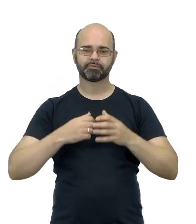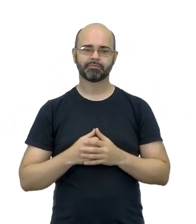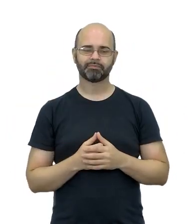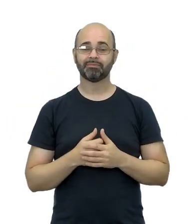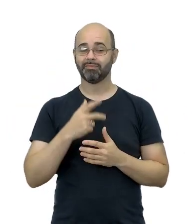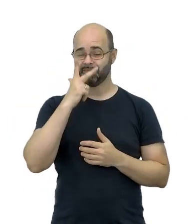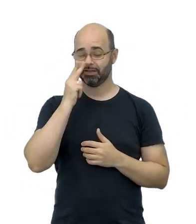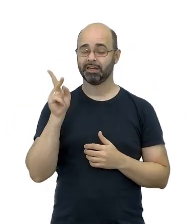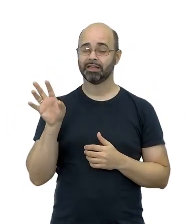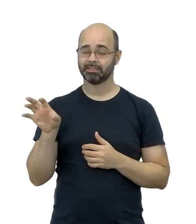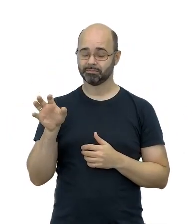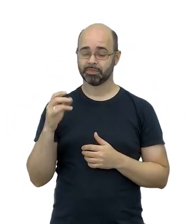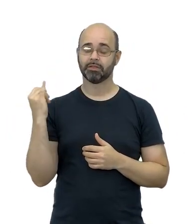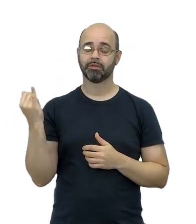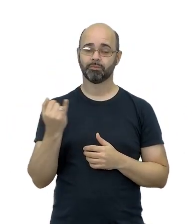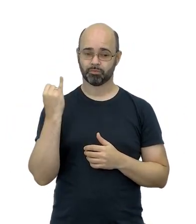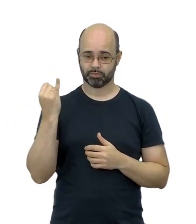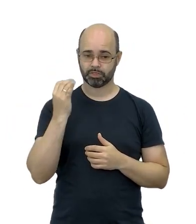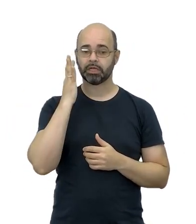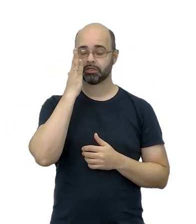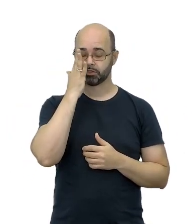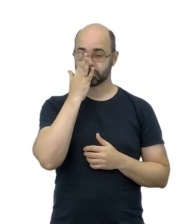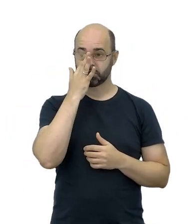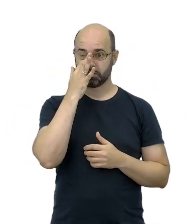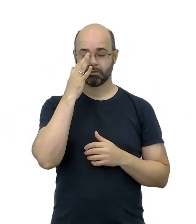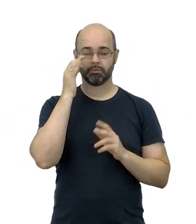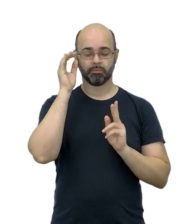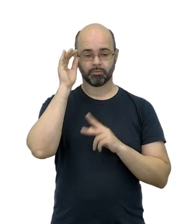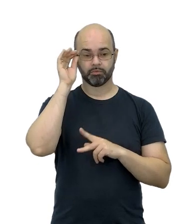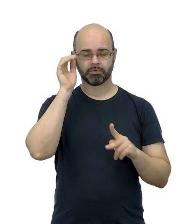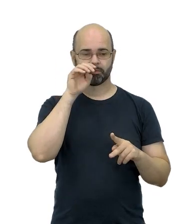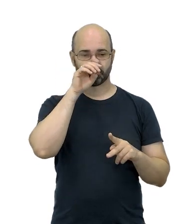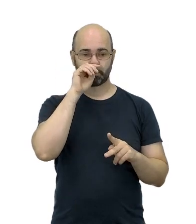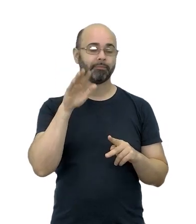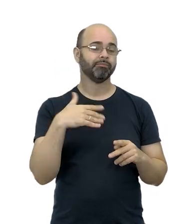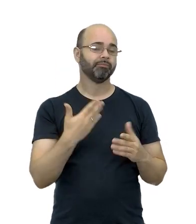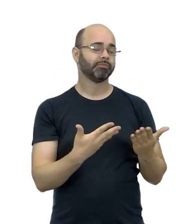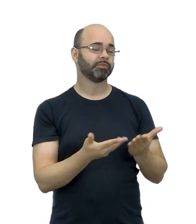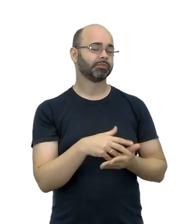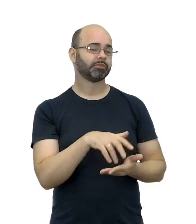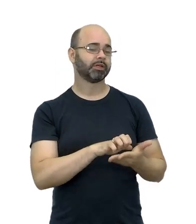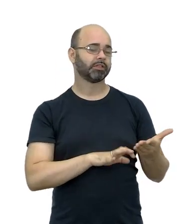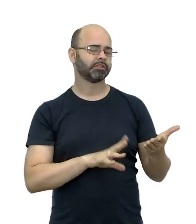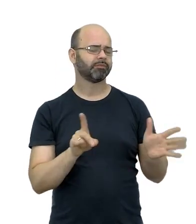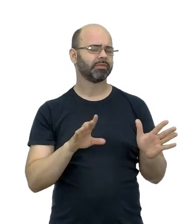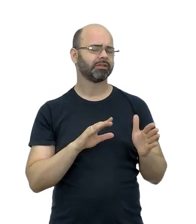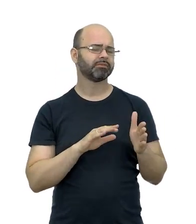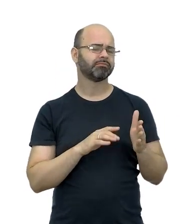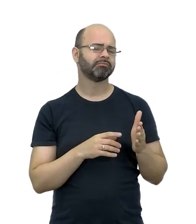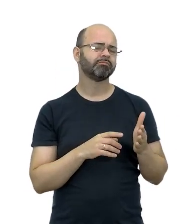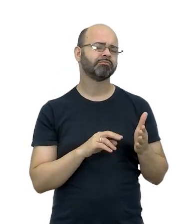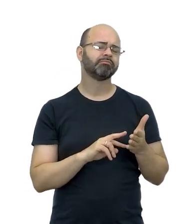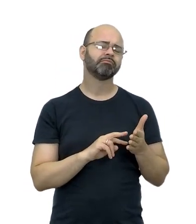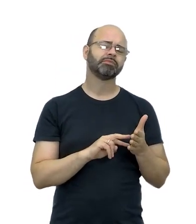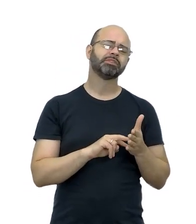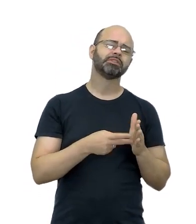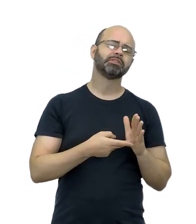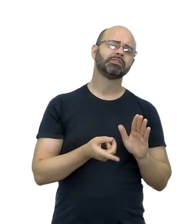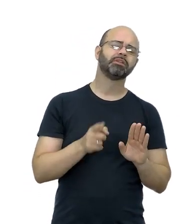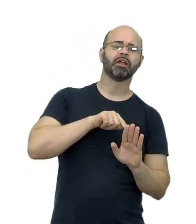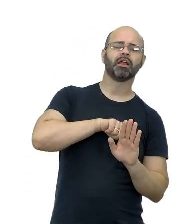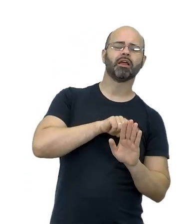que é importante para o professor, quando a gente faz análise de uma atividade, né? O que está por trás, né? Que